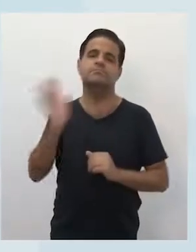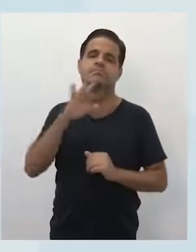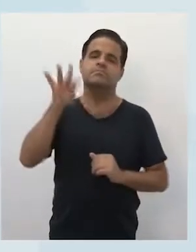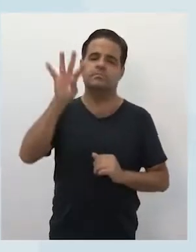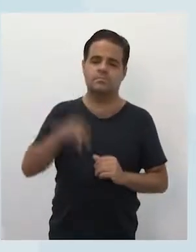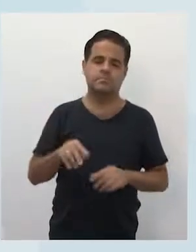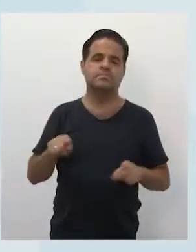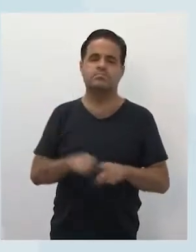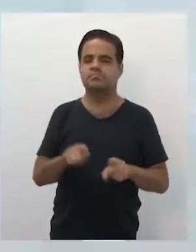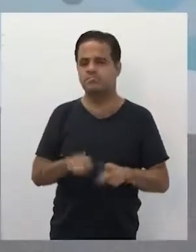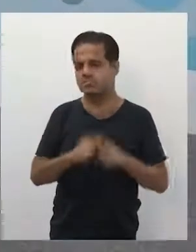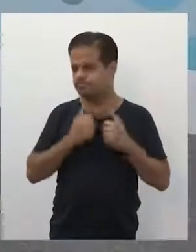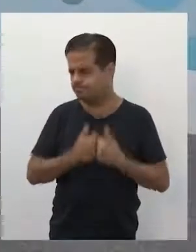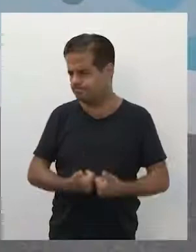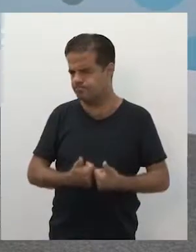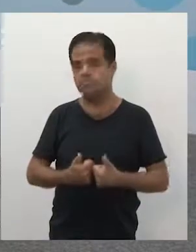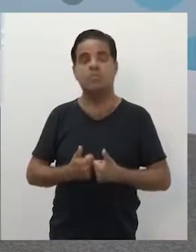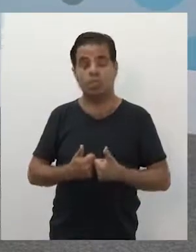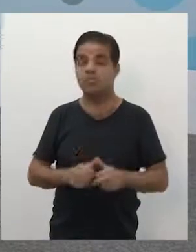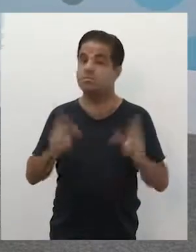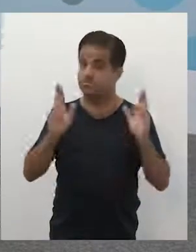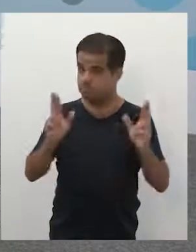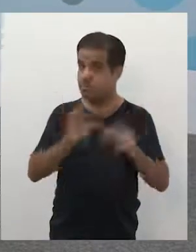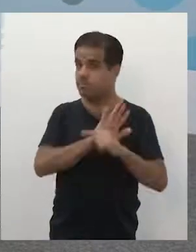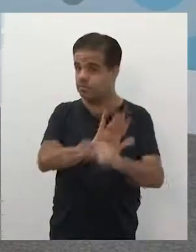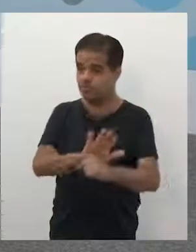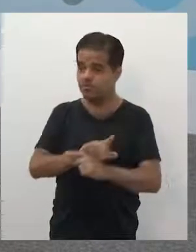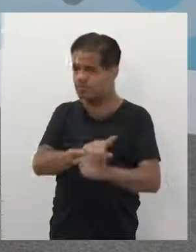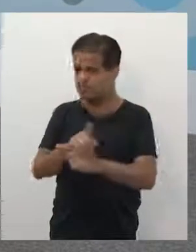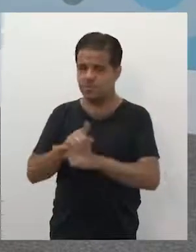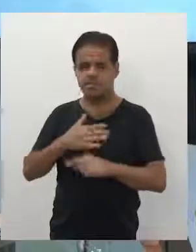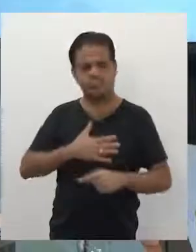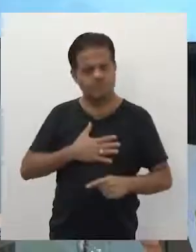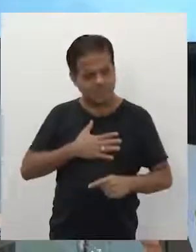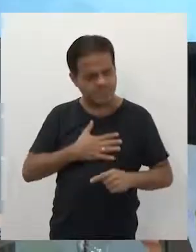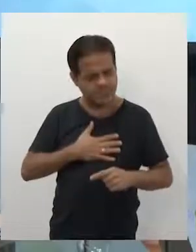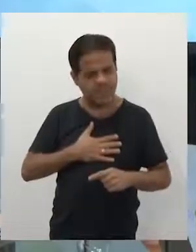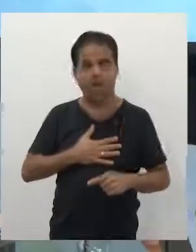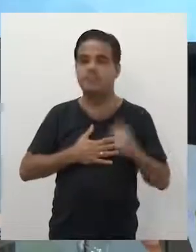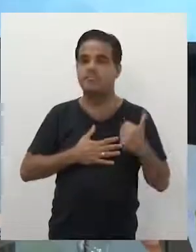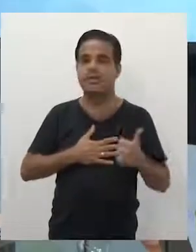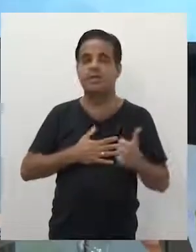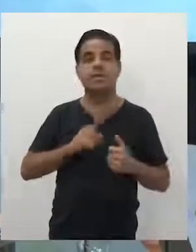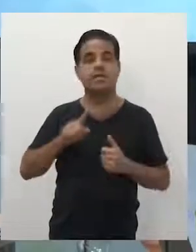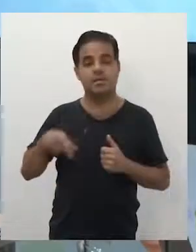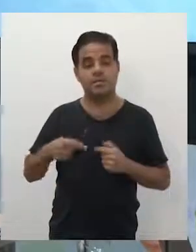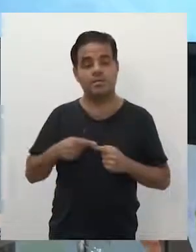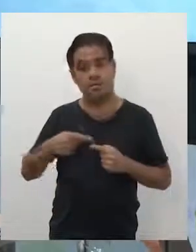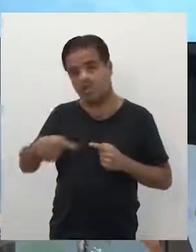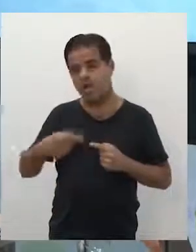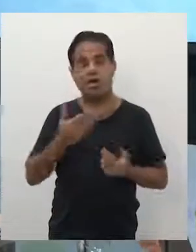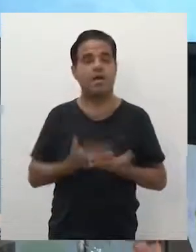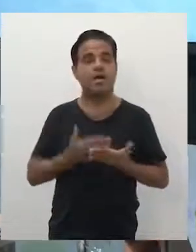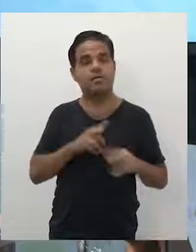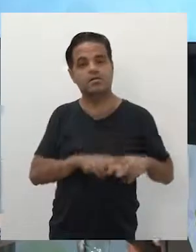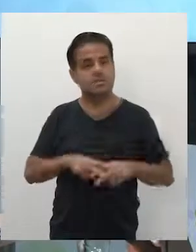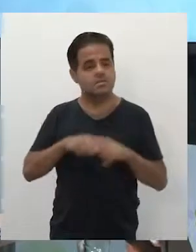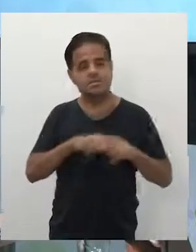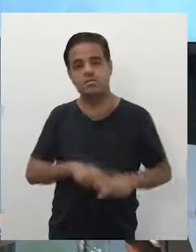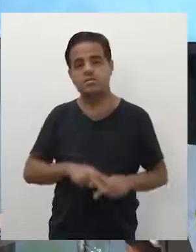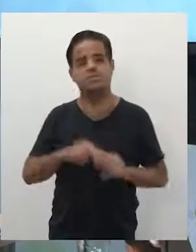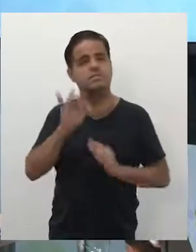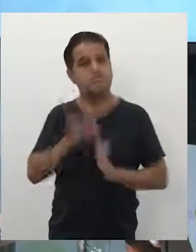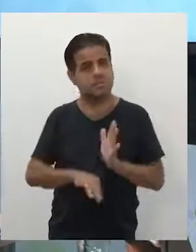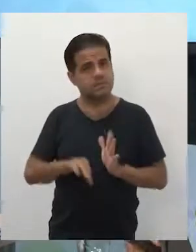mesmo. Tá bom? Eu espero que tenha ajudado vocês, que vocês tenham gostado. E nessa aula, o que a gente viu? Então, revimos a definição de